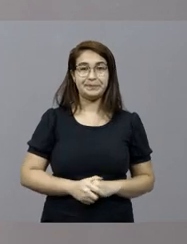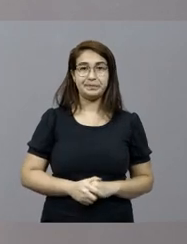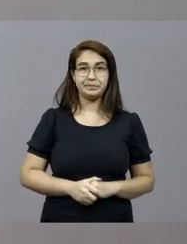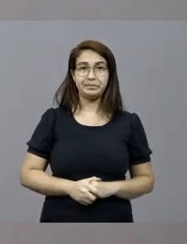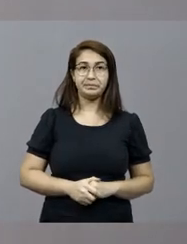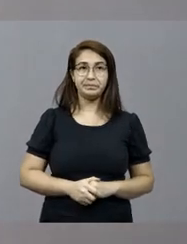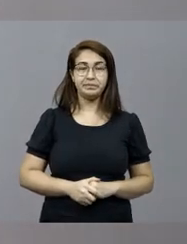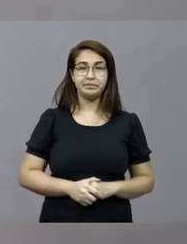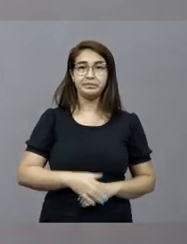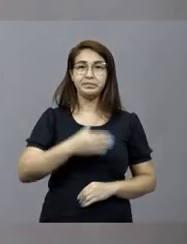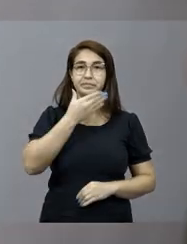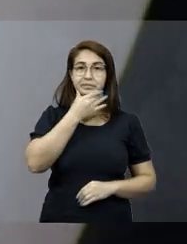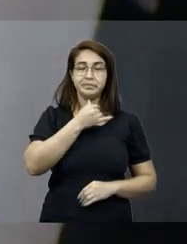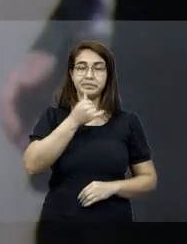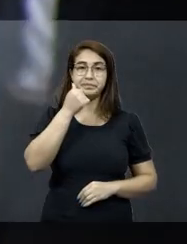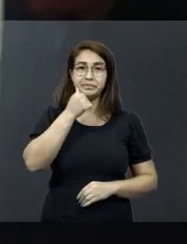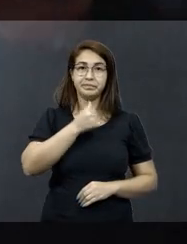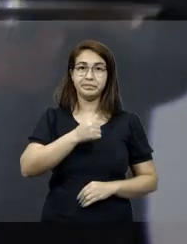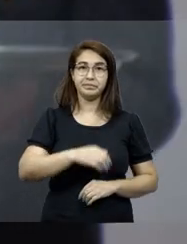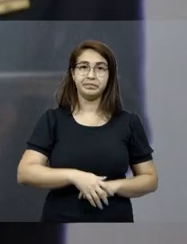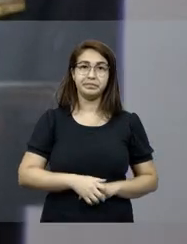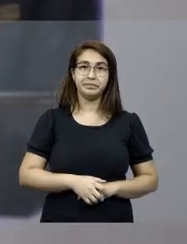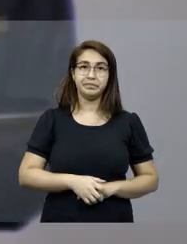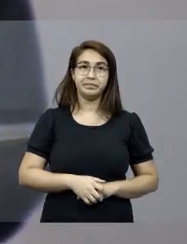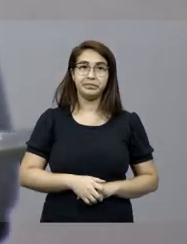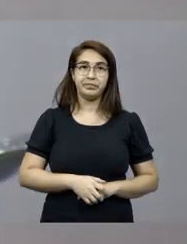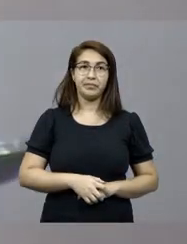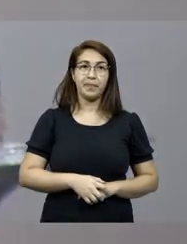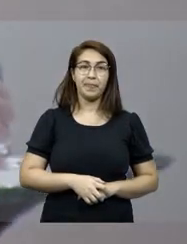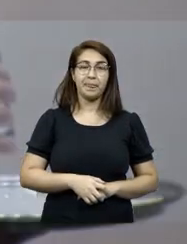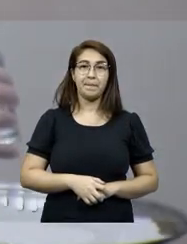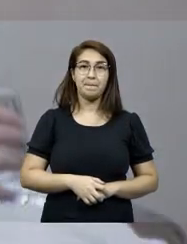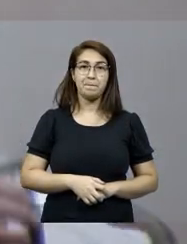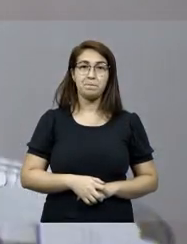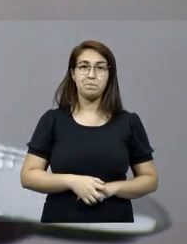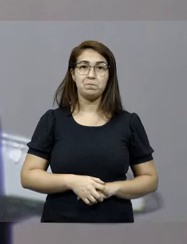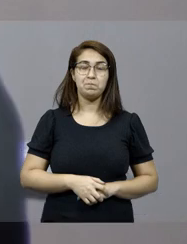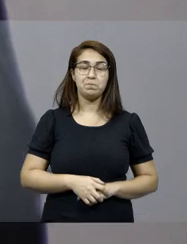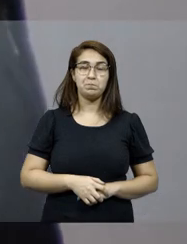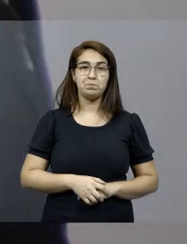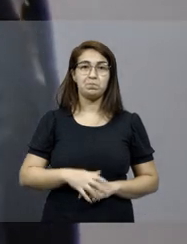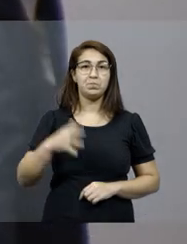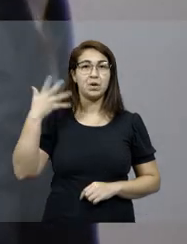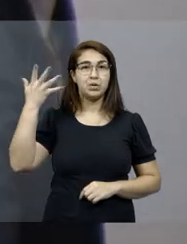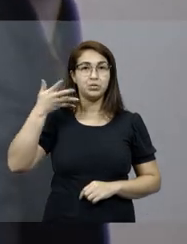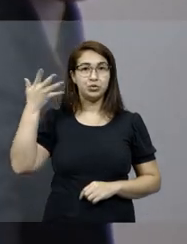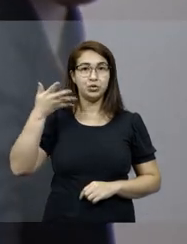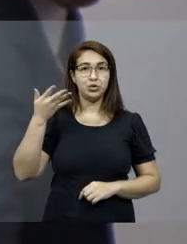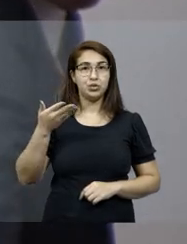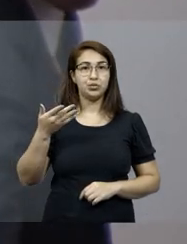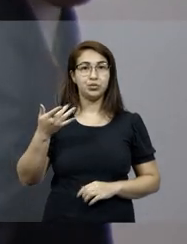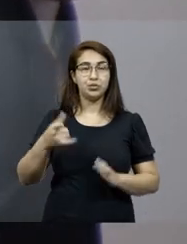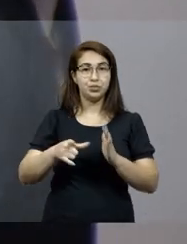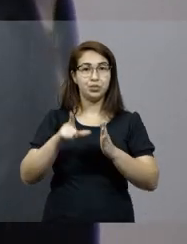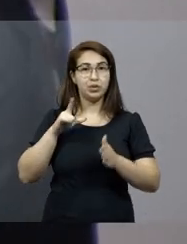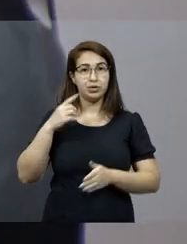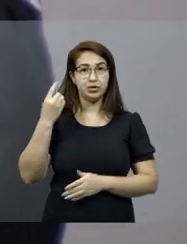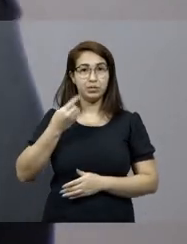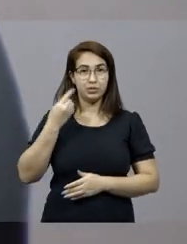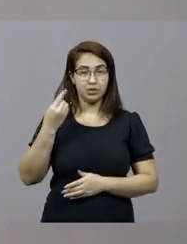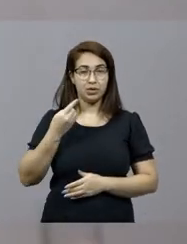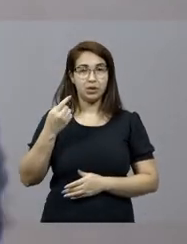senhores, no mesmo esteio que o nosso colega Gessé falou, eu também venho me